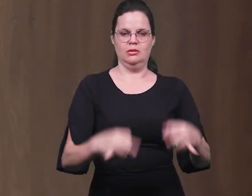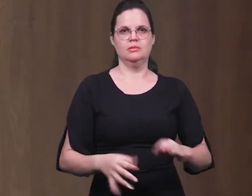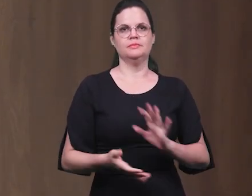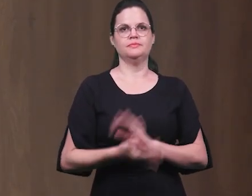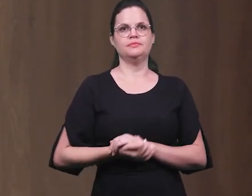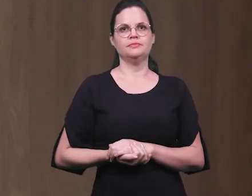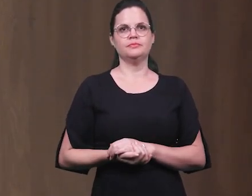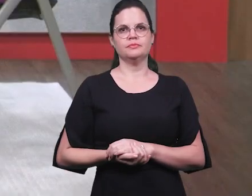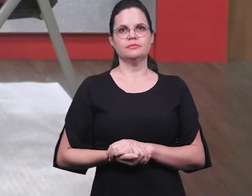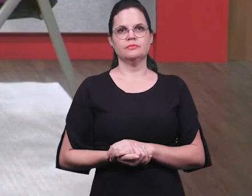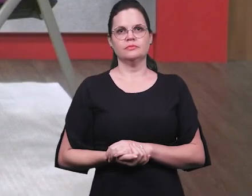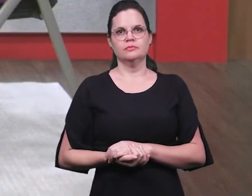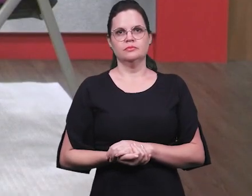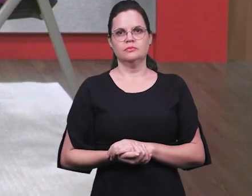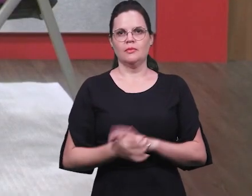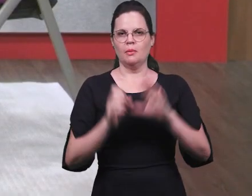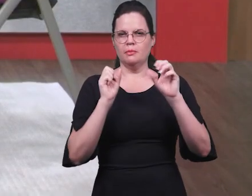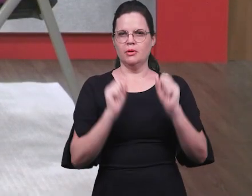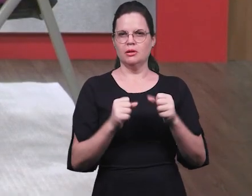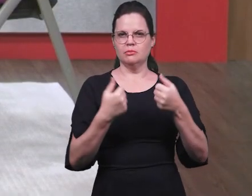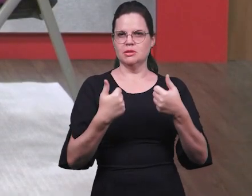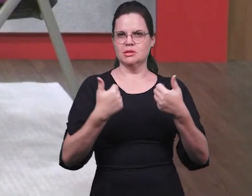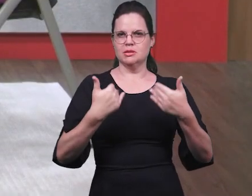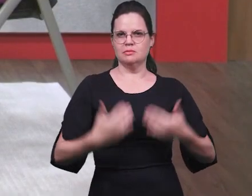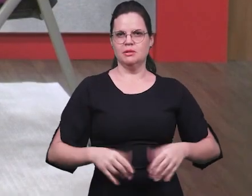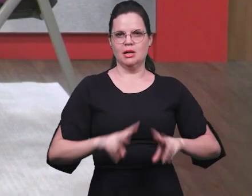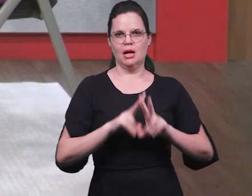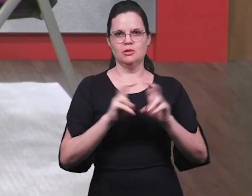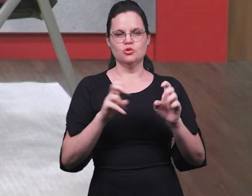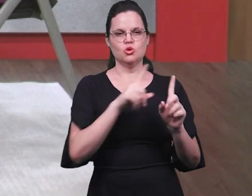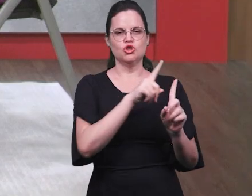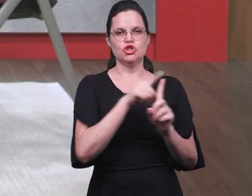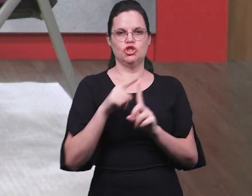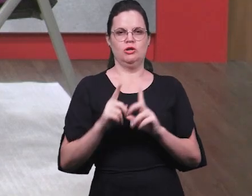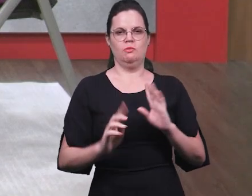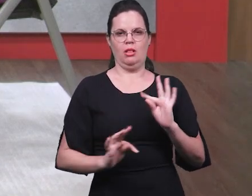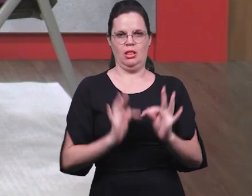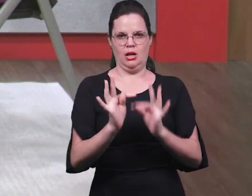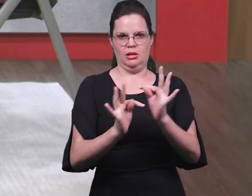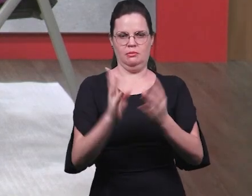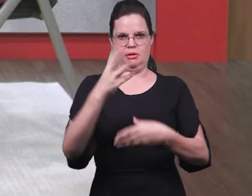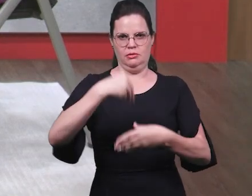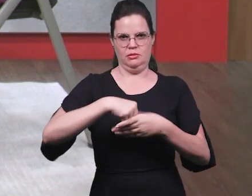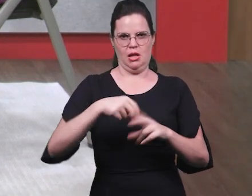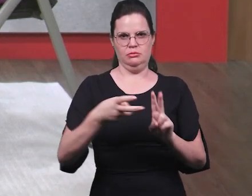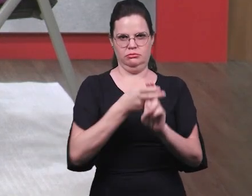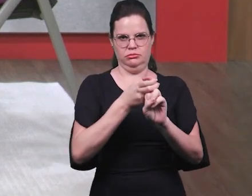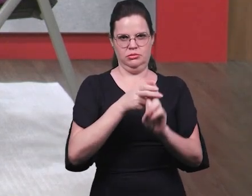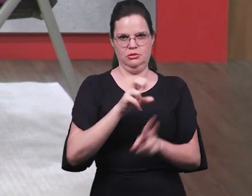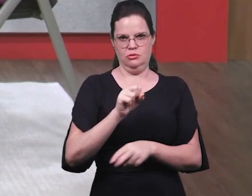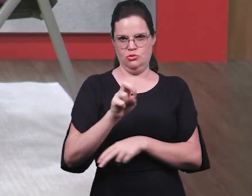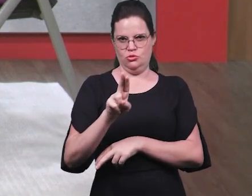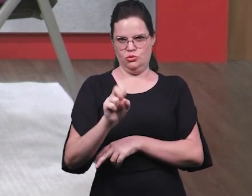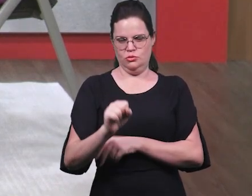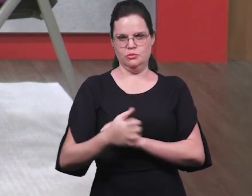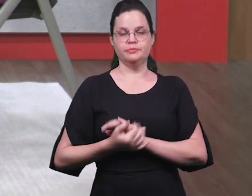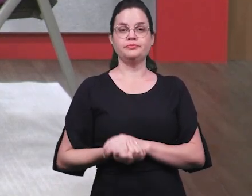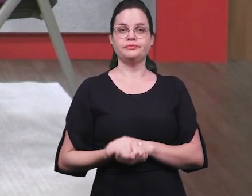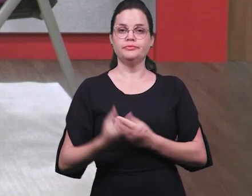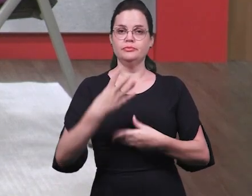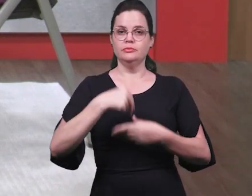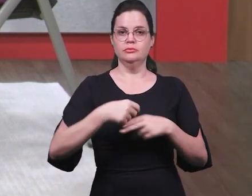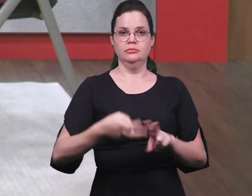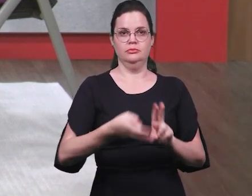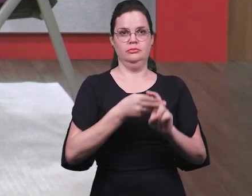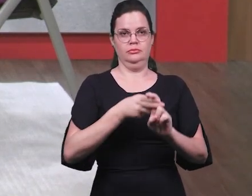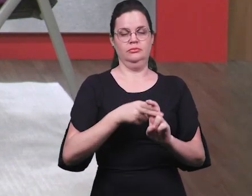adequado. A gente pode falar um pouquinho sobre as opções de tratamento que a gente tem no SUS? Sim. No SUS nós temos